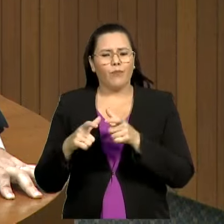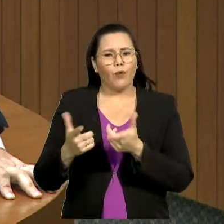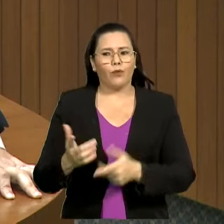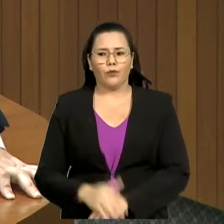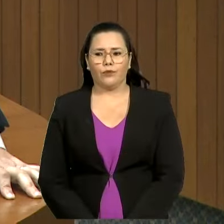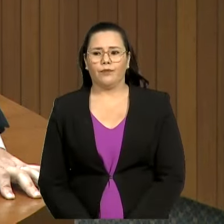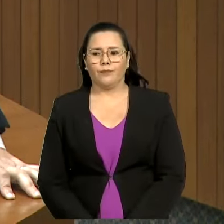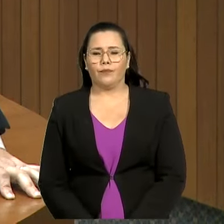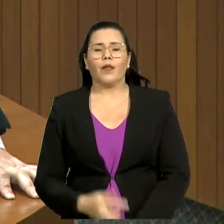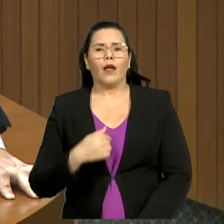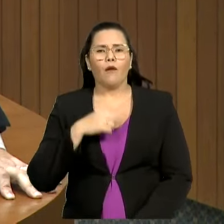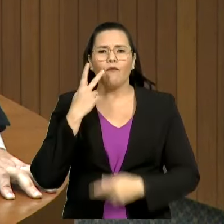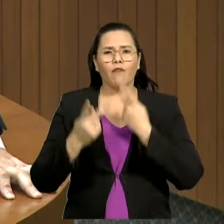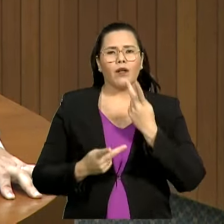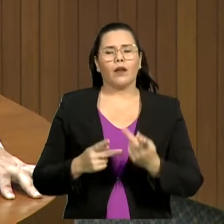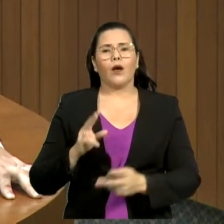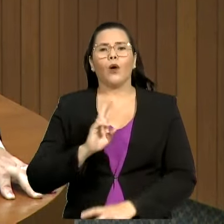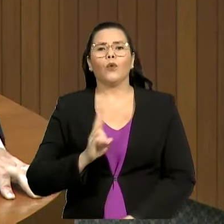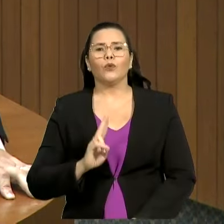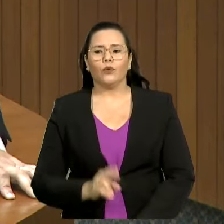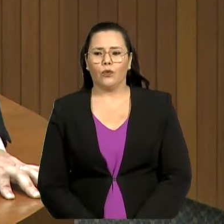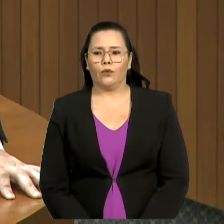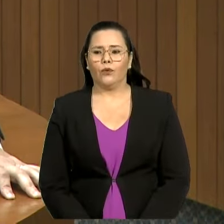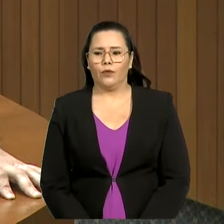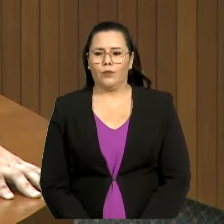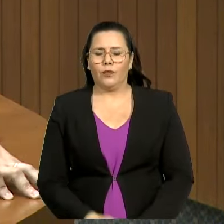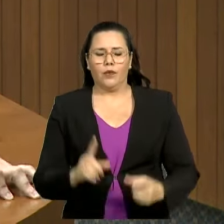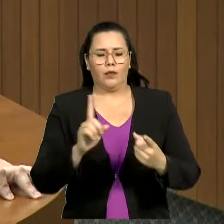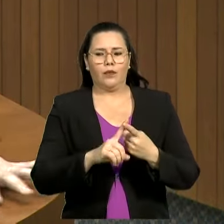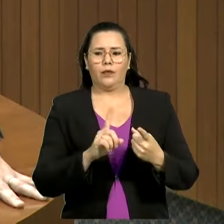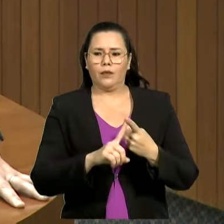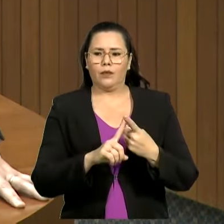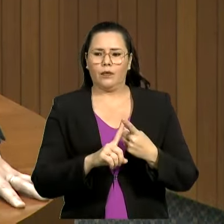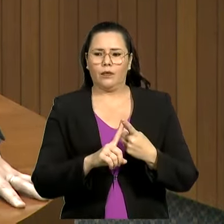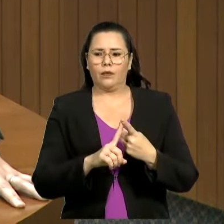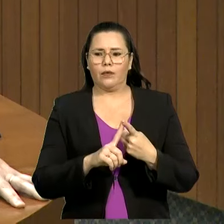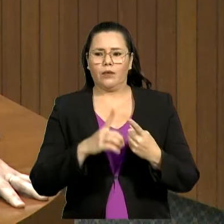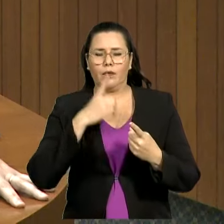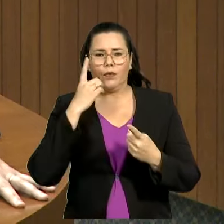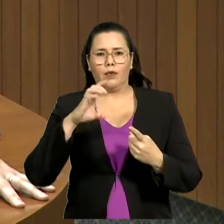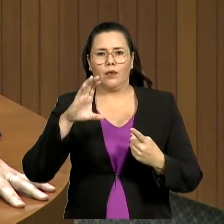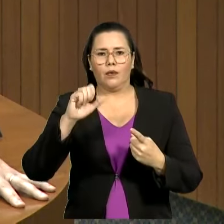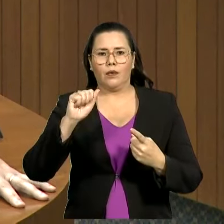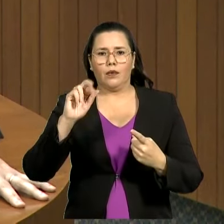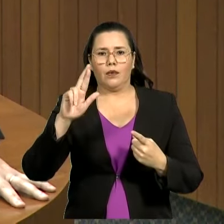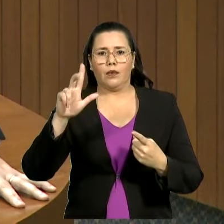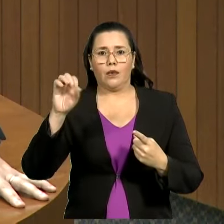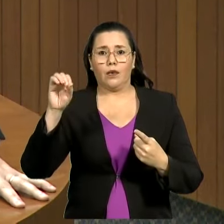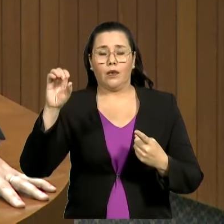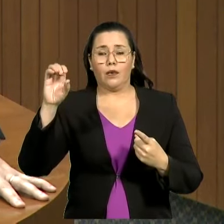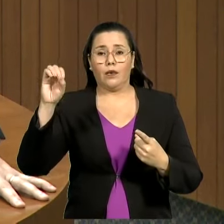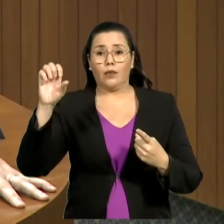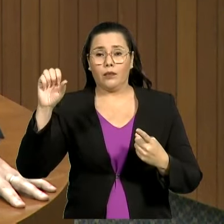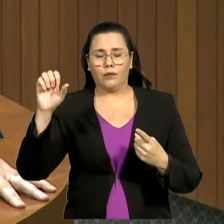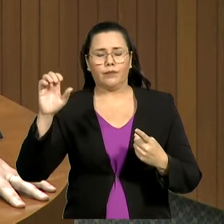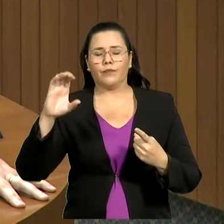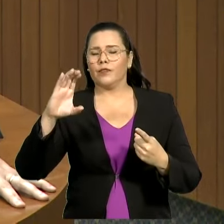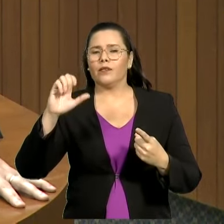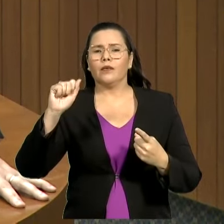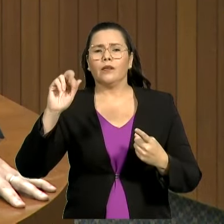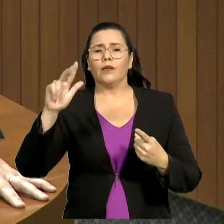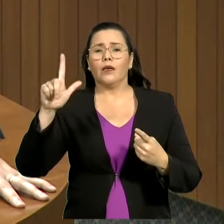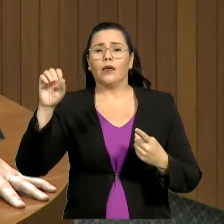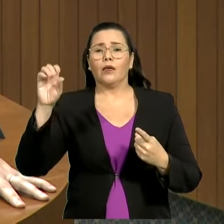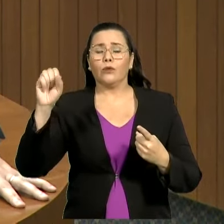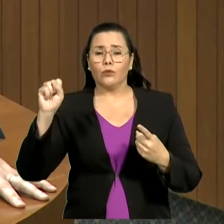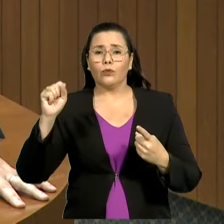Cito-os nominalmente para não cometer injustiça. Deputado Carlos Lula foi o primeiro com quem falei. Ainda